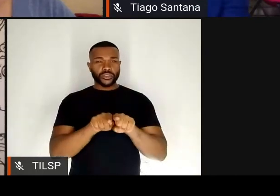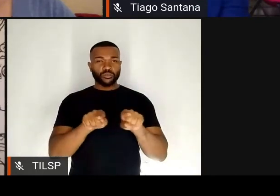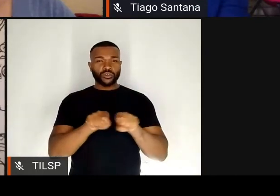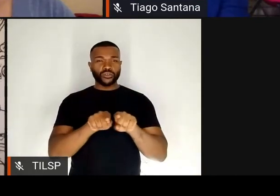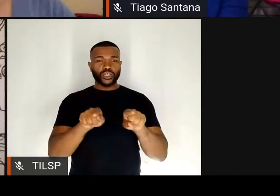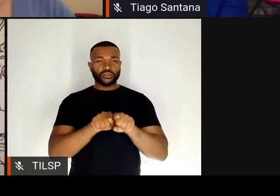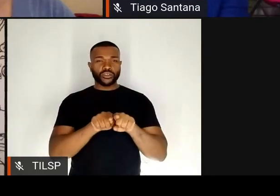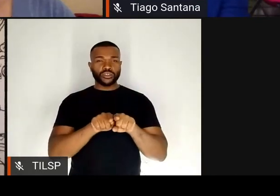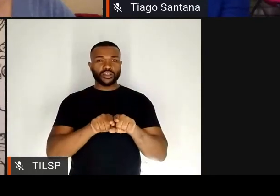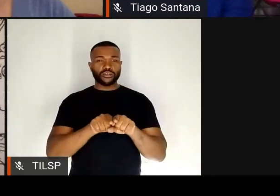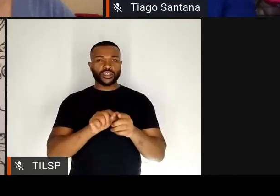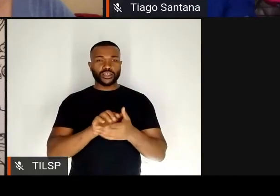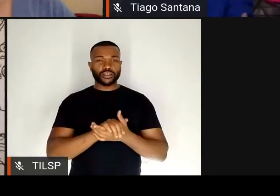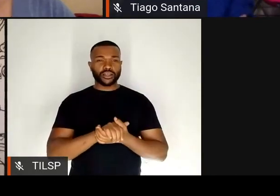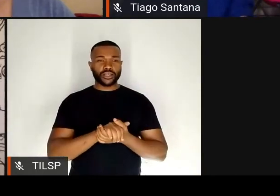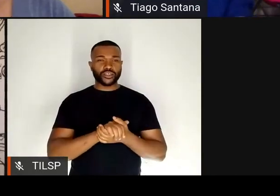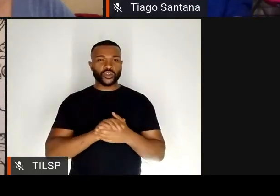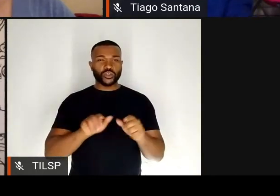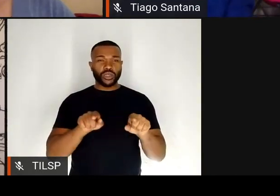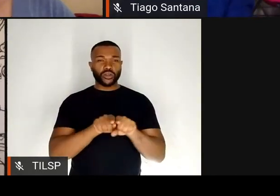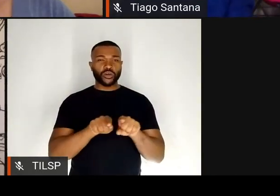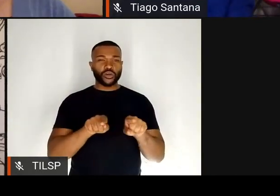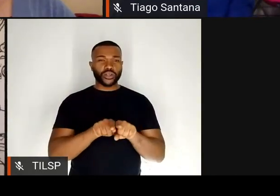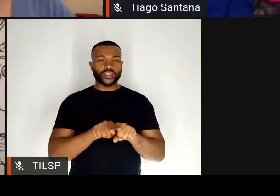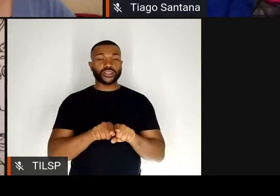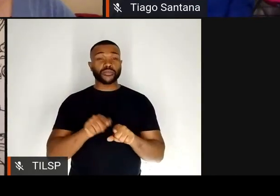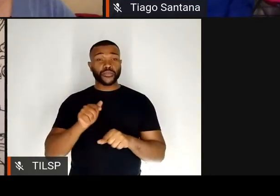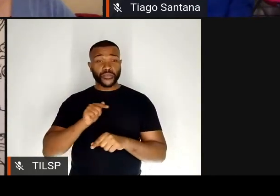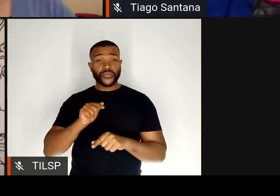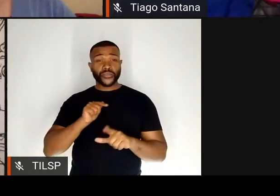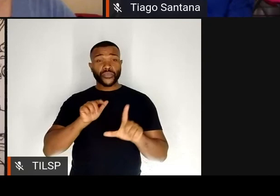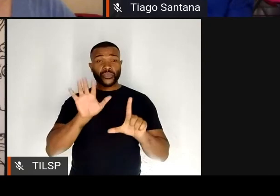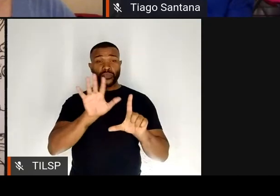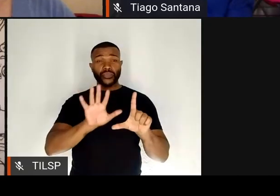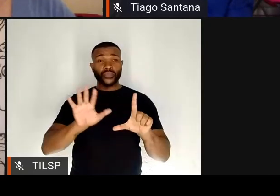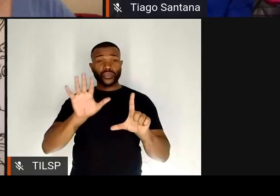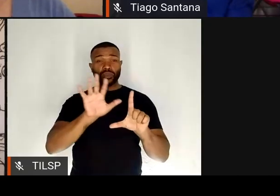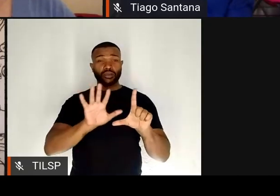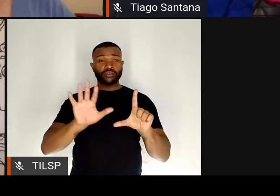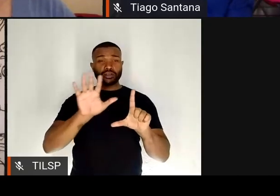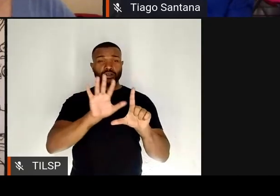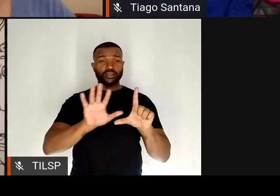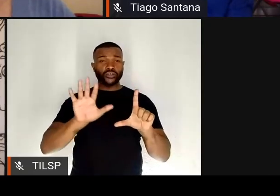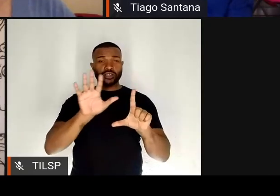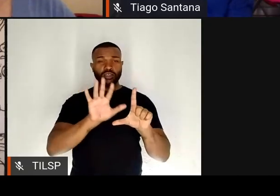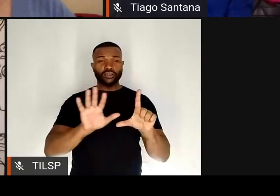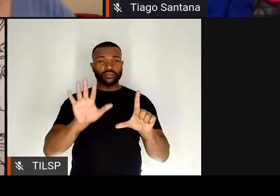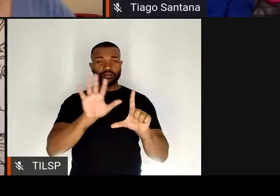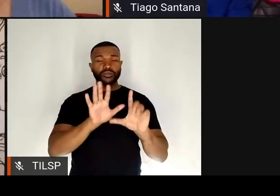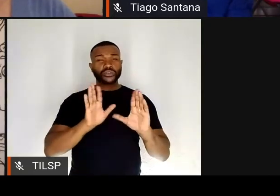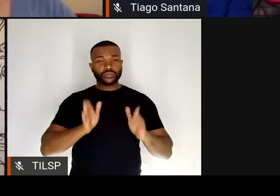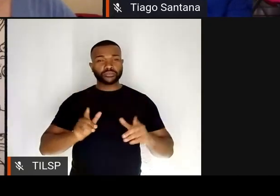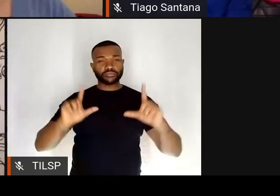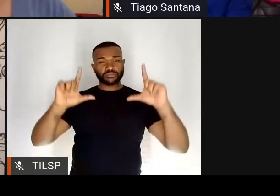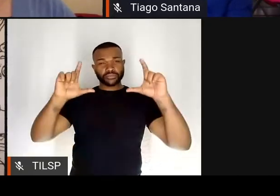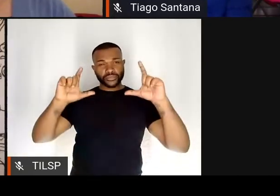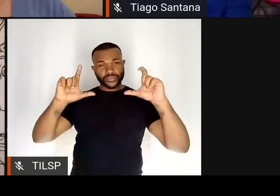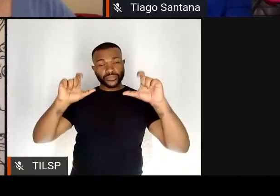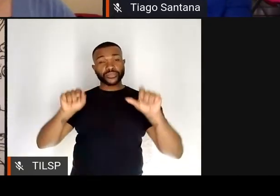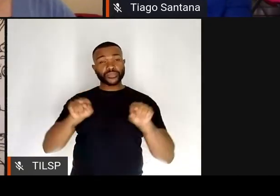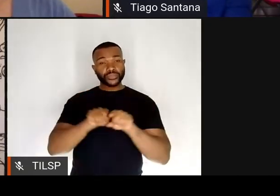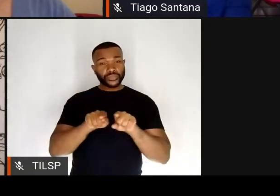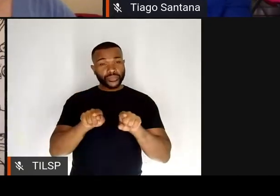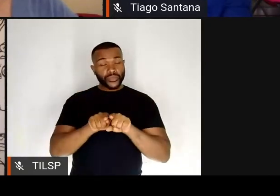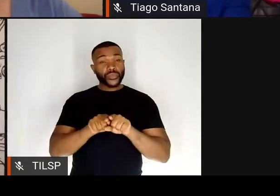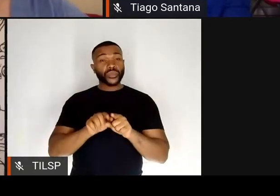para a própria relação, né, dessa imagem técnica, fotográfica, produzida por uma câmera, mas que